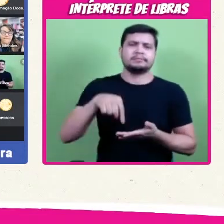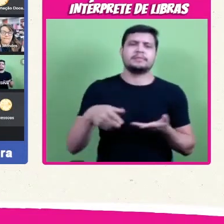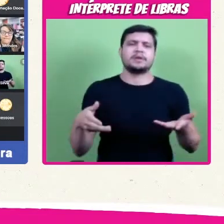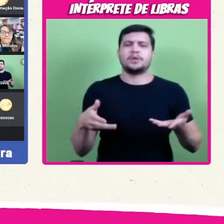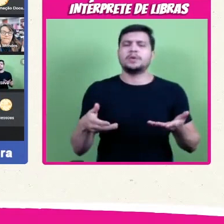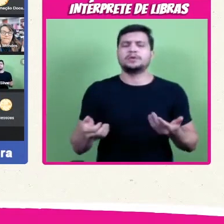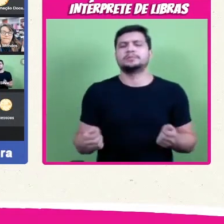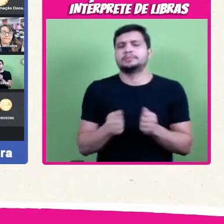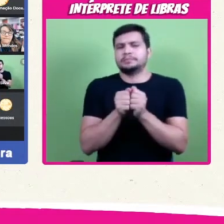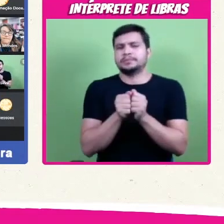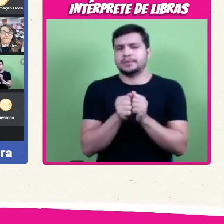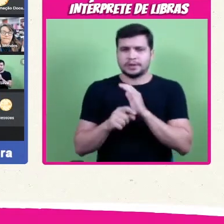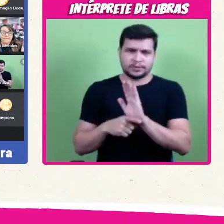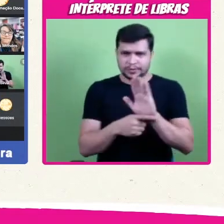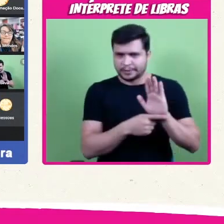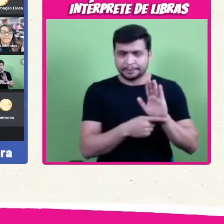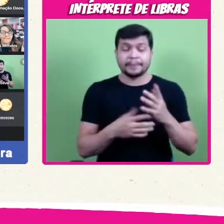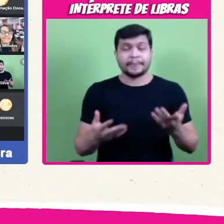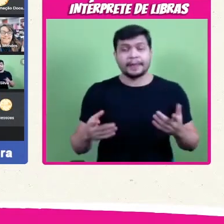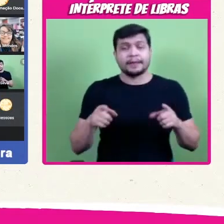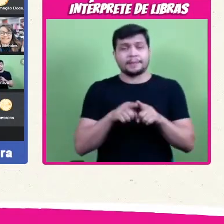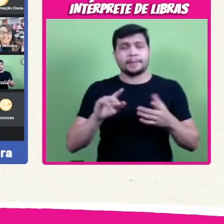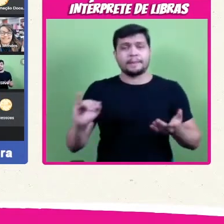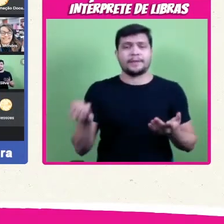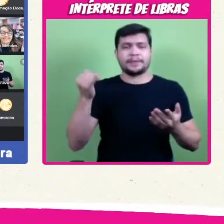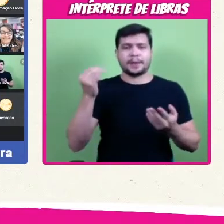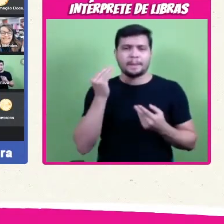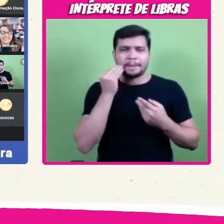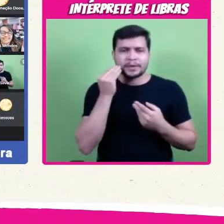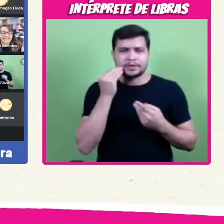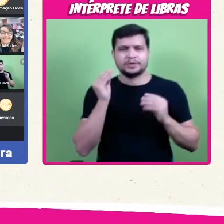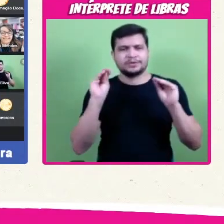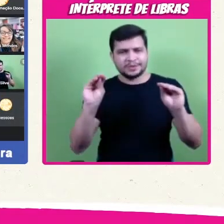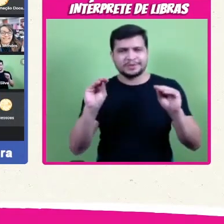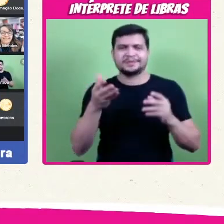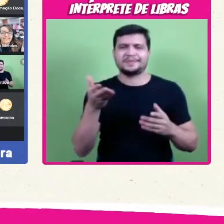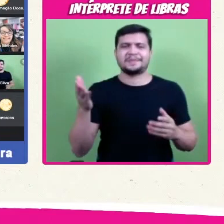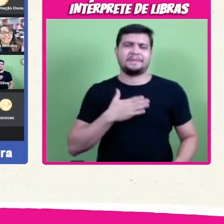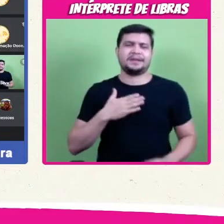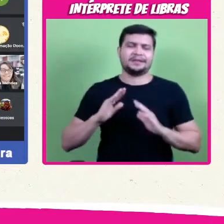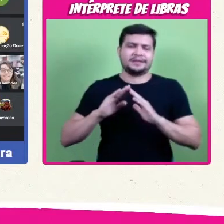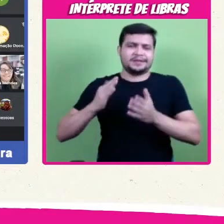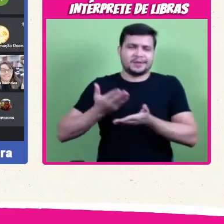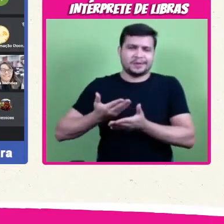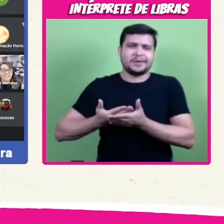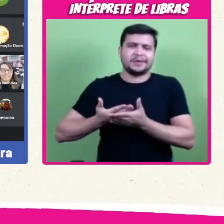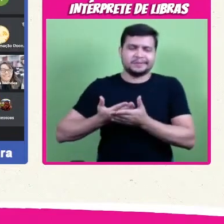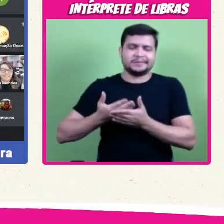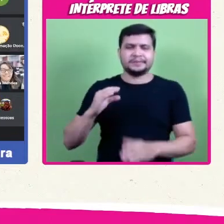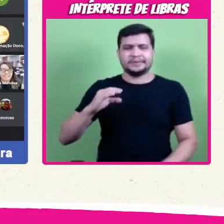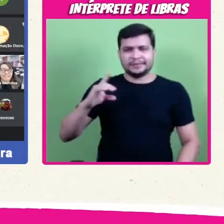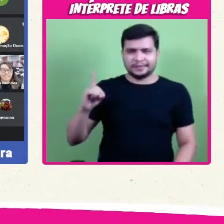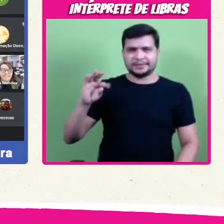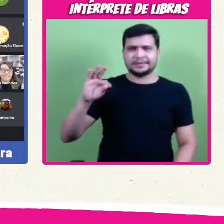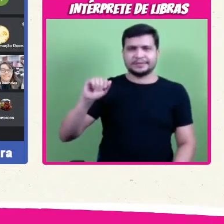mandar um beijinho para a minha escola, para o Vivina Monteiro, em nome da diretora Thalita e da minha coordenadora Verinha e da minha outra coordenadora